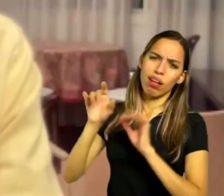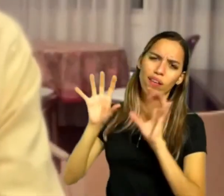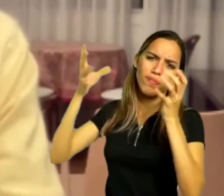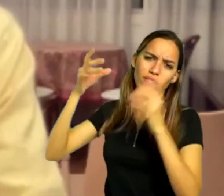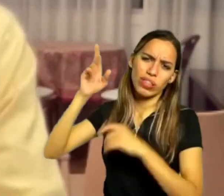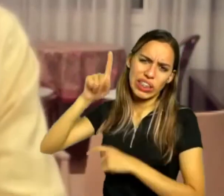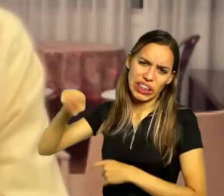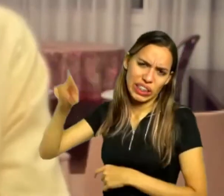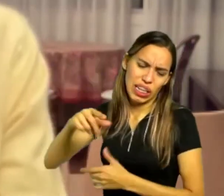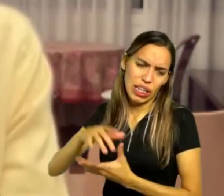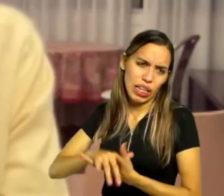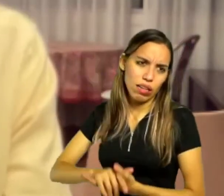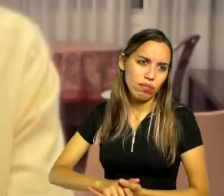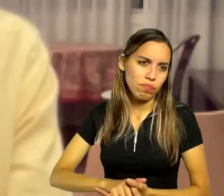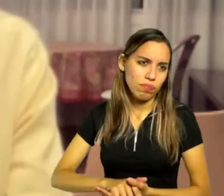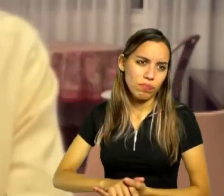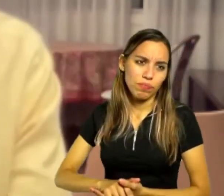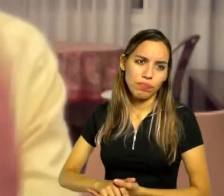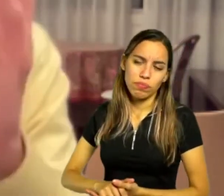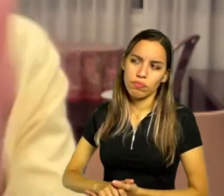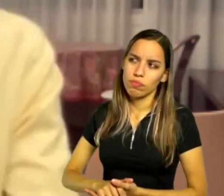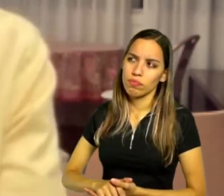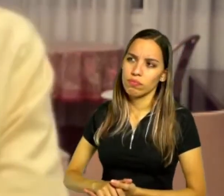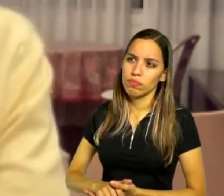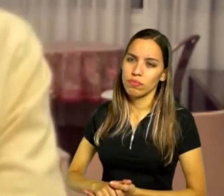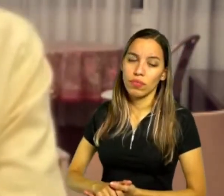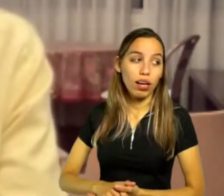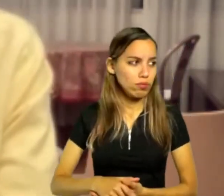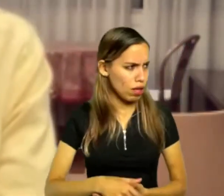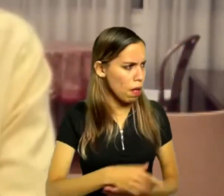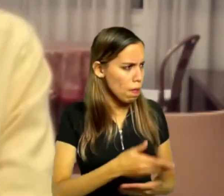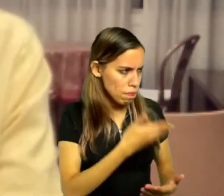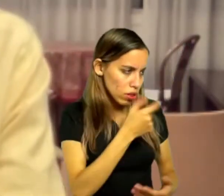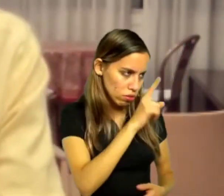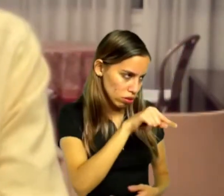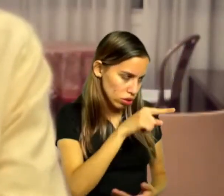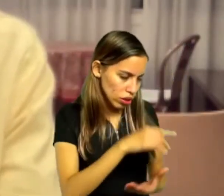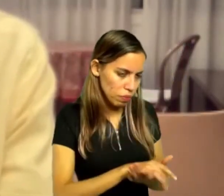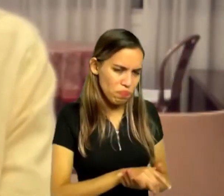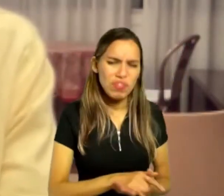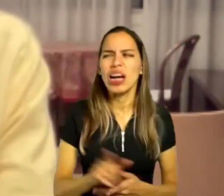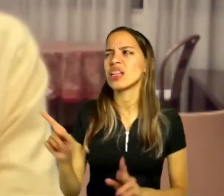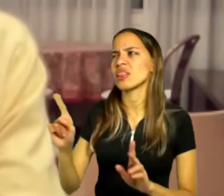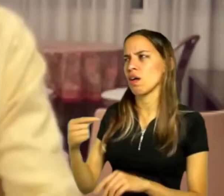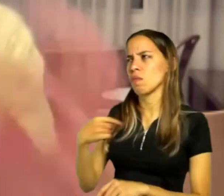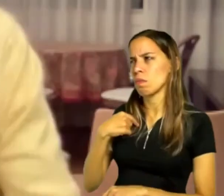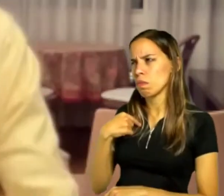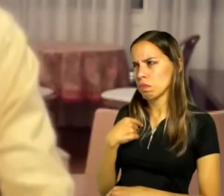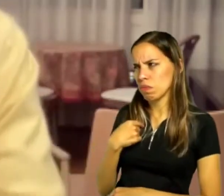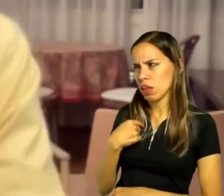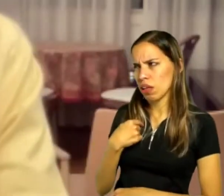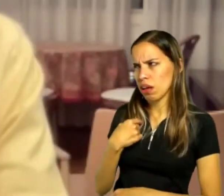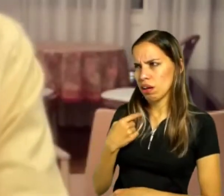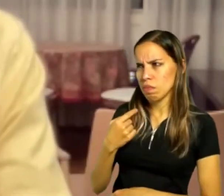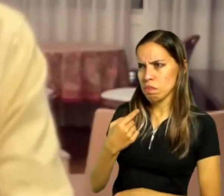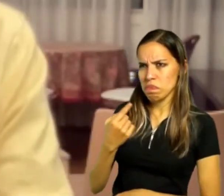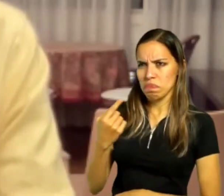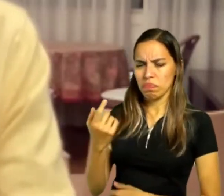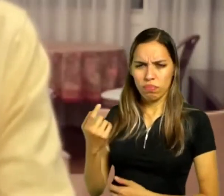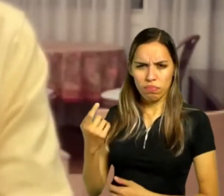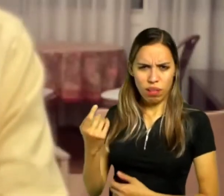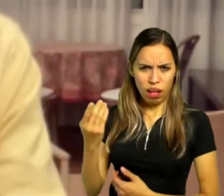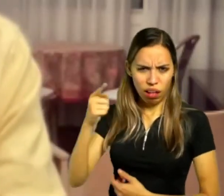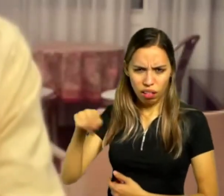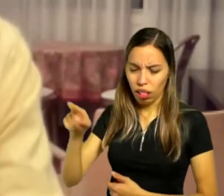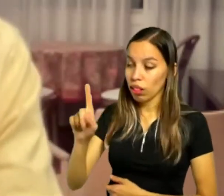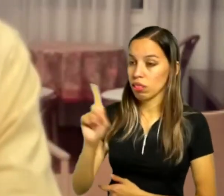Afonso. Falei, não, Afonso, está marcado, eu vou. Tem essa coisa, parece militar nessa disciplina, né? Dei a palavra, eu vou. E eu não estava